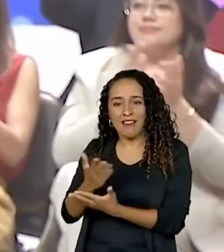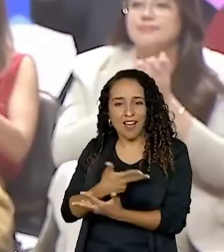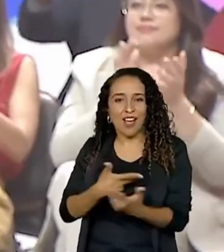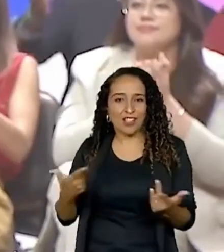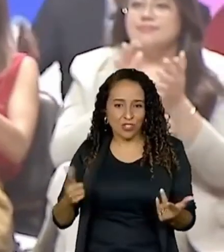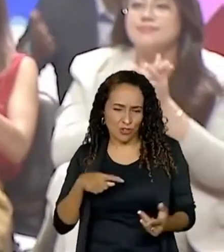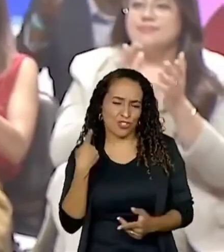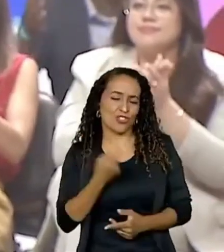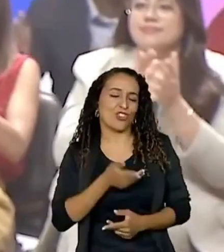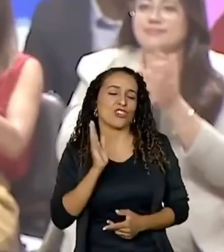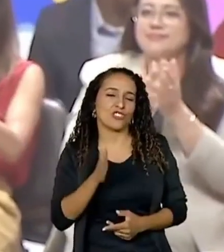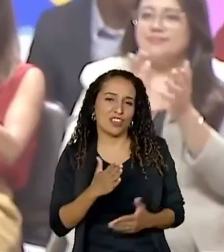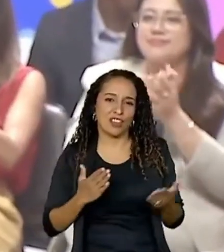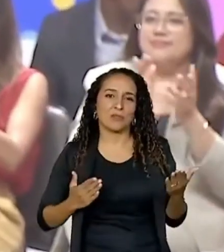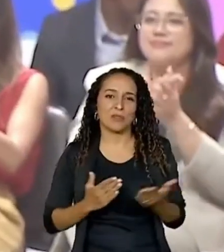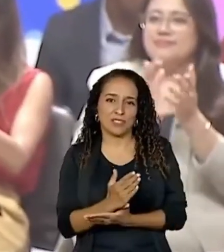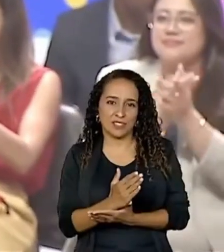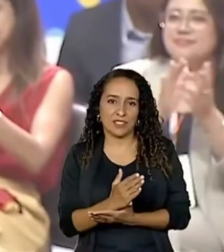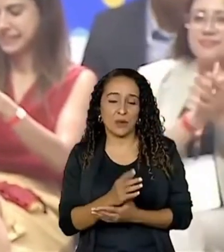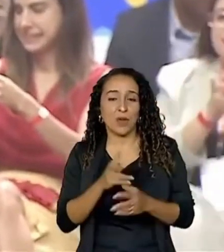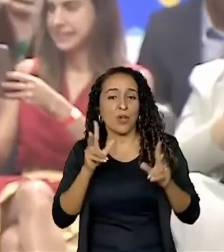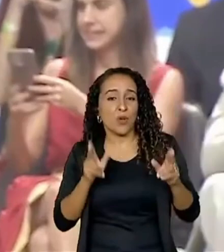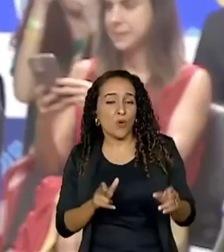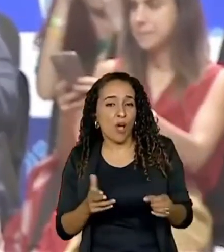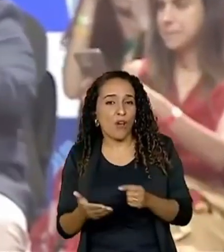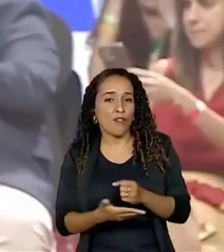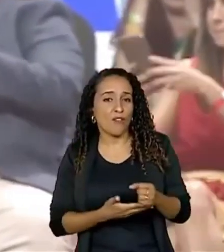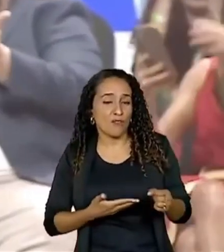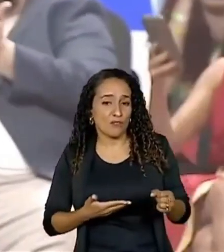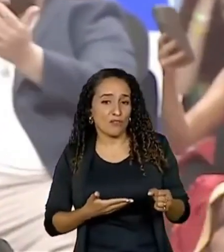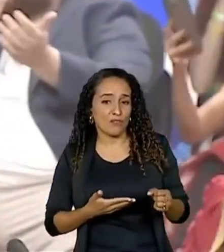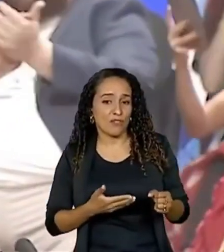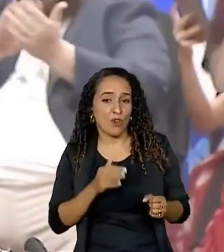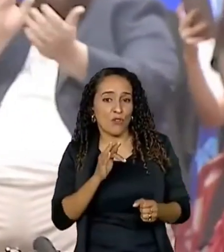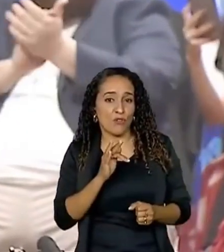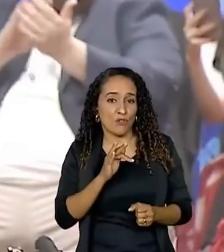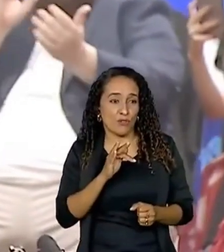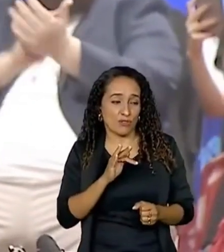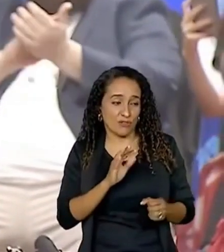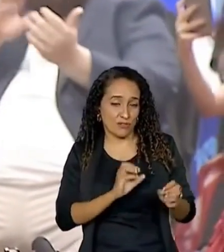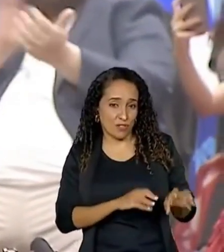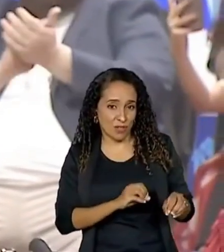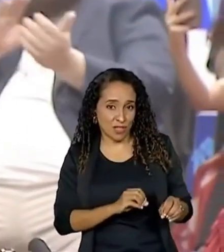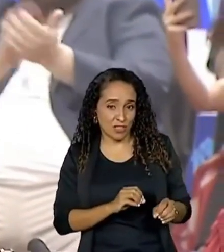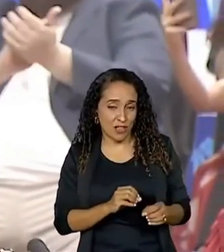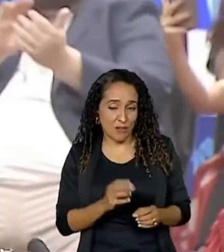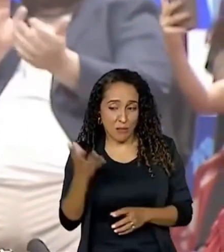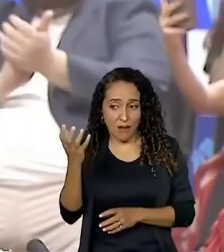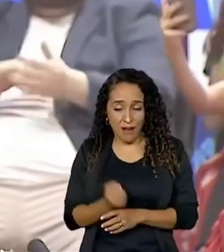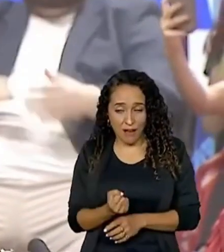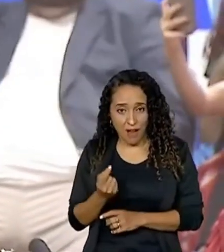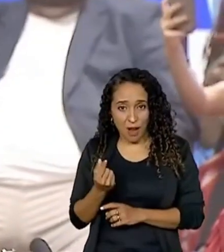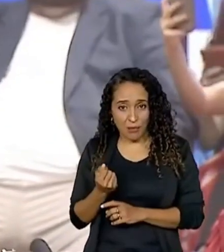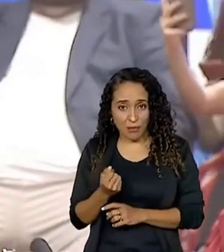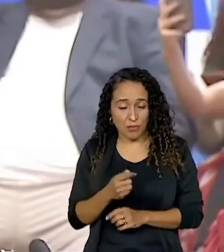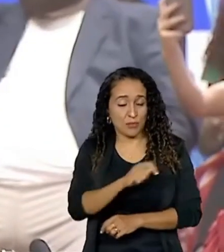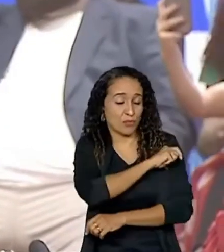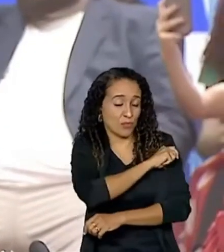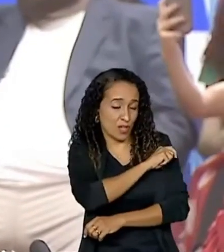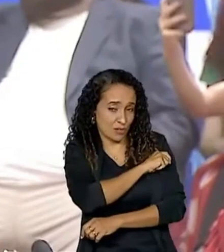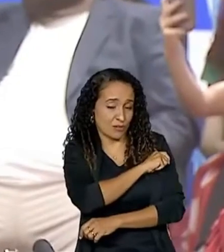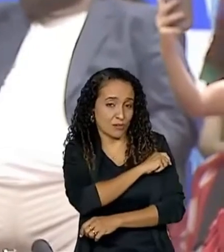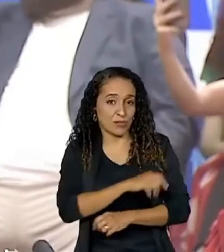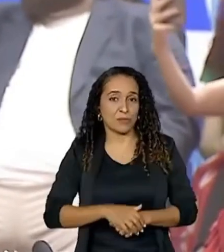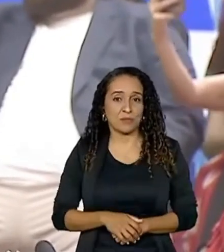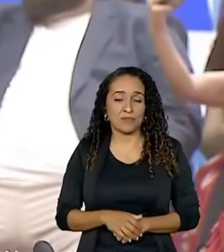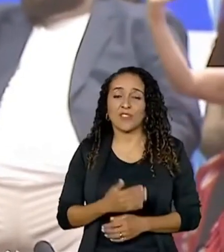nós aprovamos, como o Fundo da Educação, para garantir uma bolsa para os estudantes nesse país.